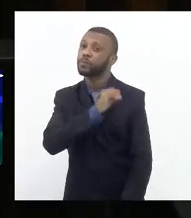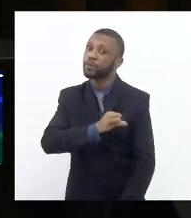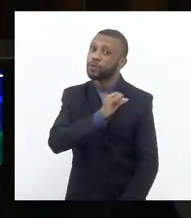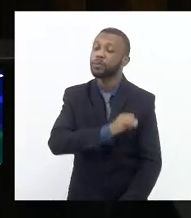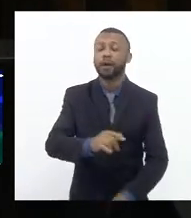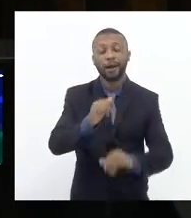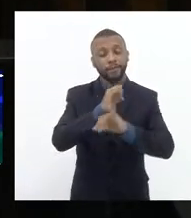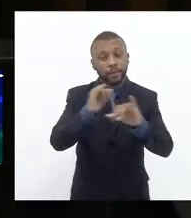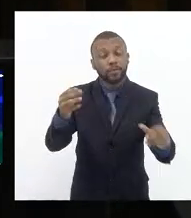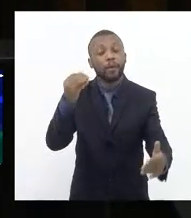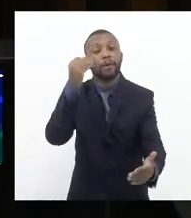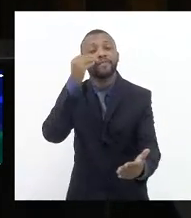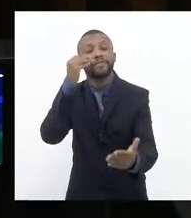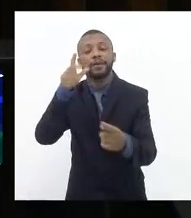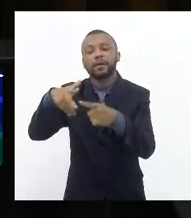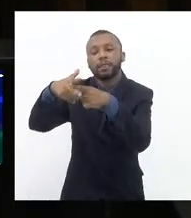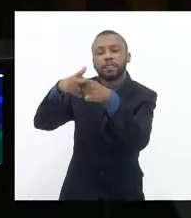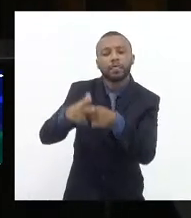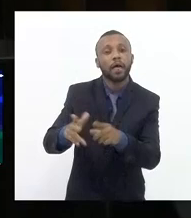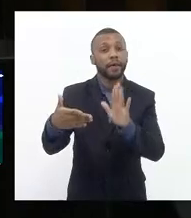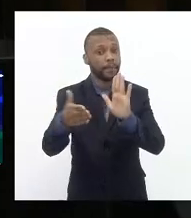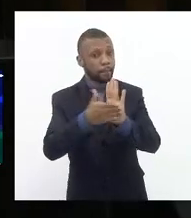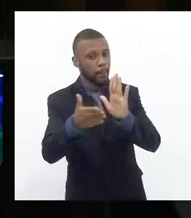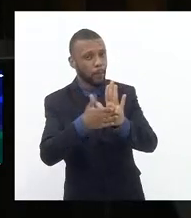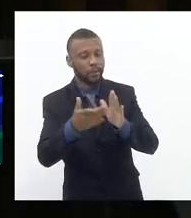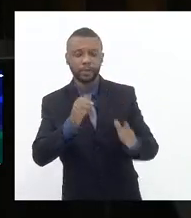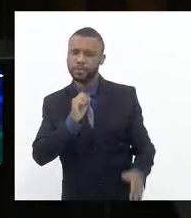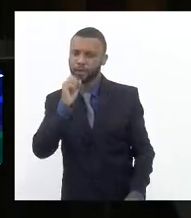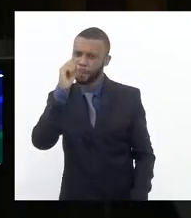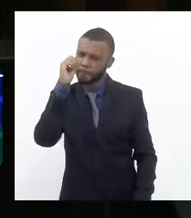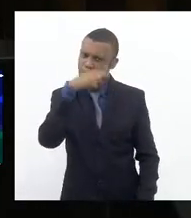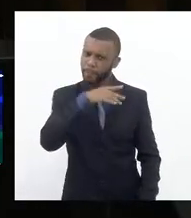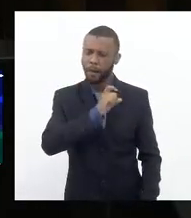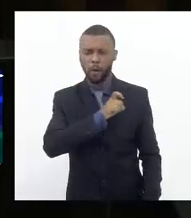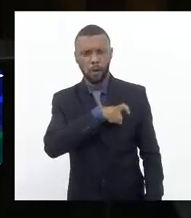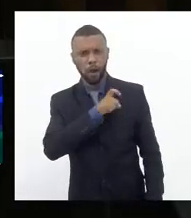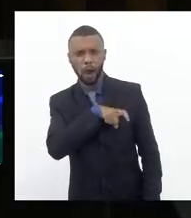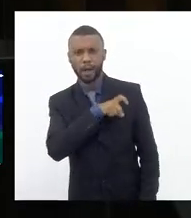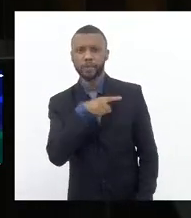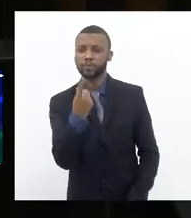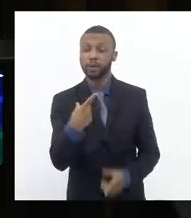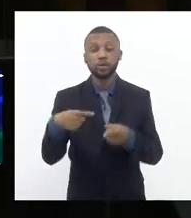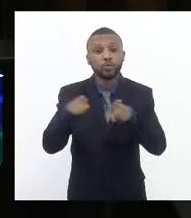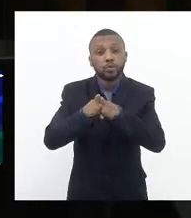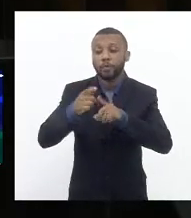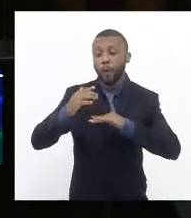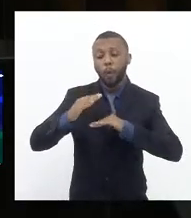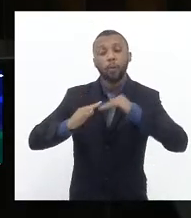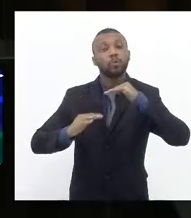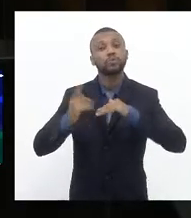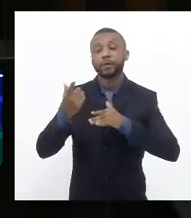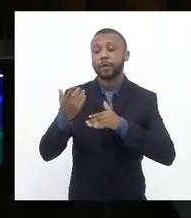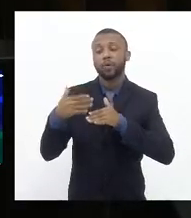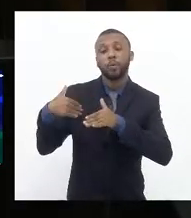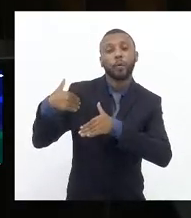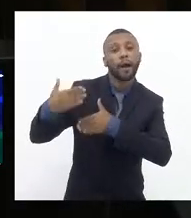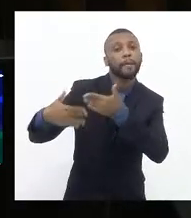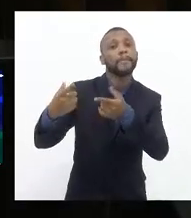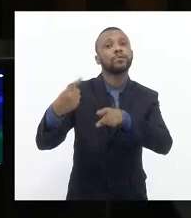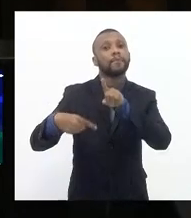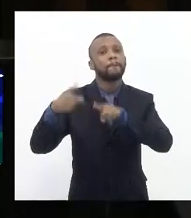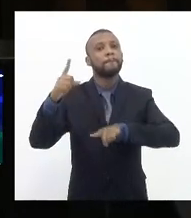Reveja esse pacote de maldade e vamos construir um caminho de desenvolvimento para o Estado do Rio de Janeiro,